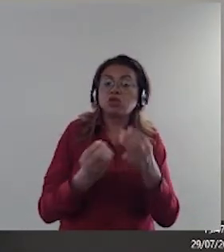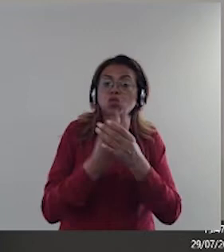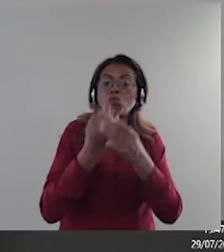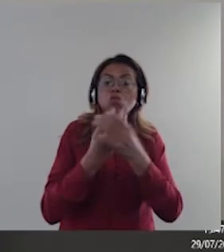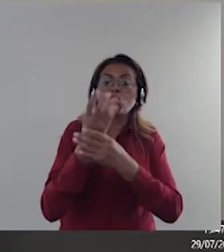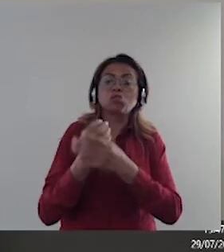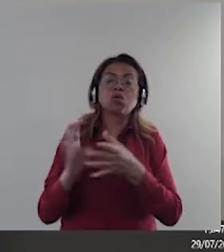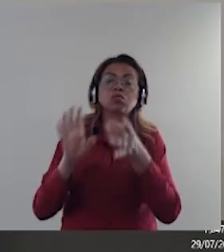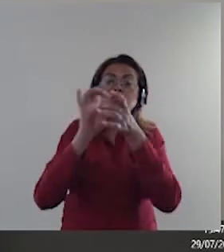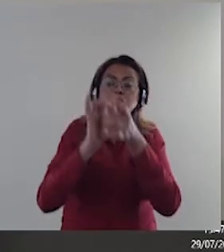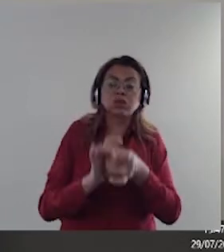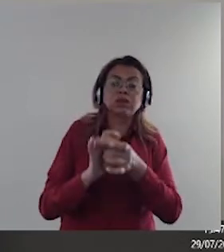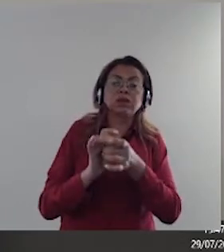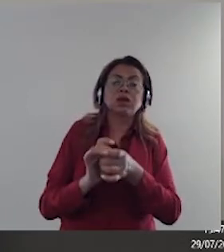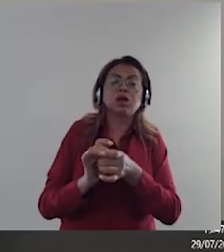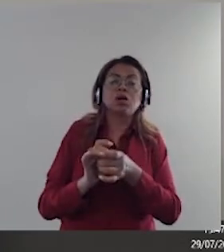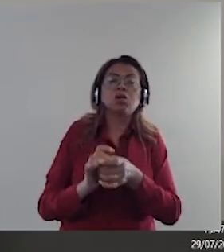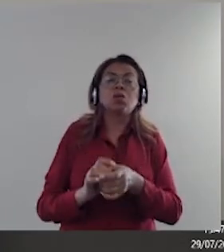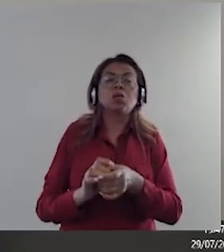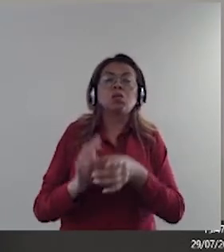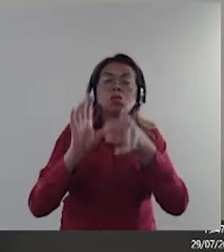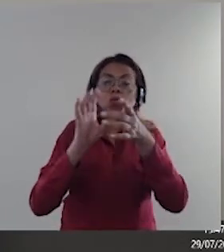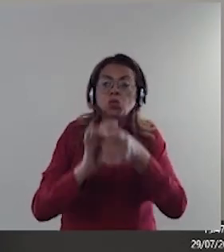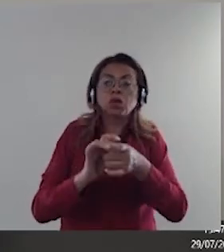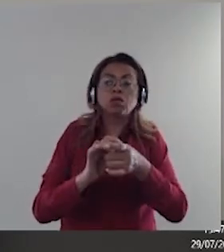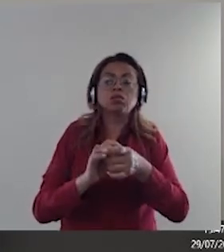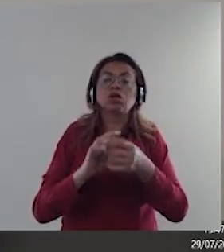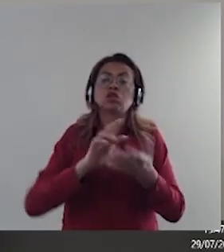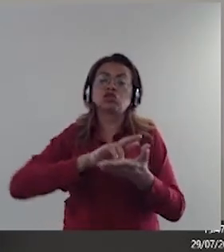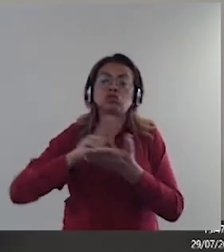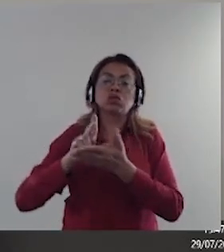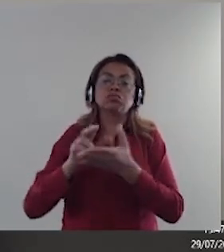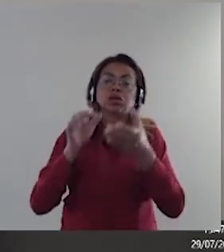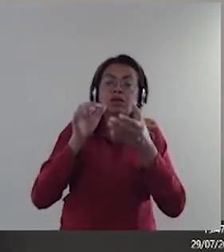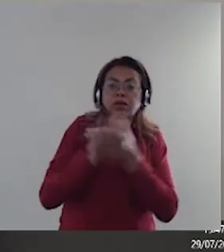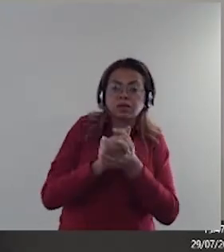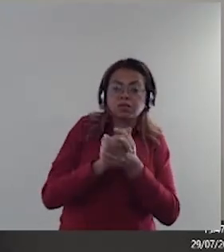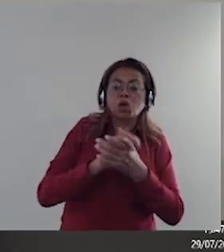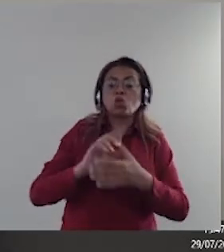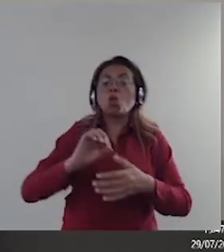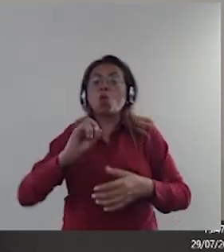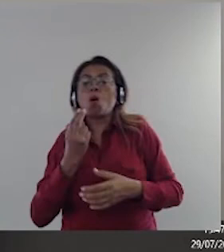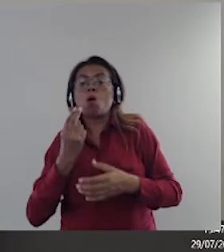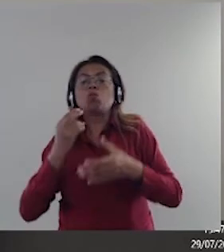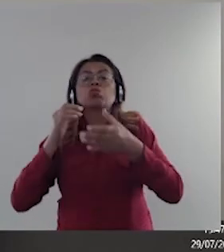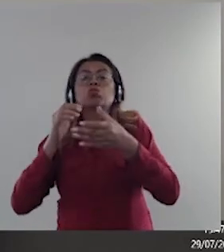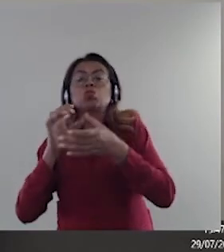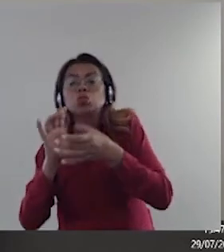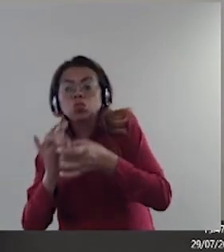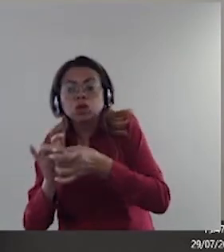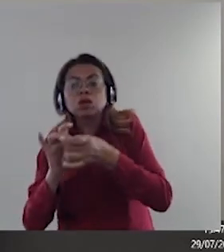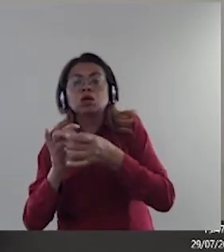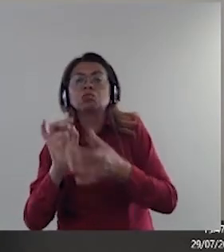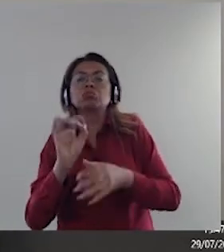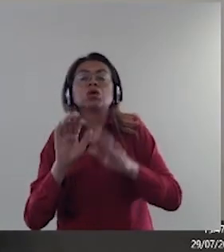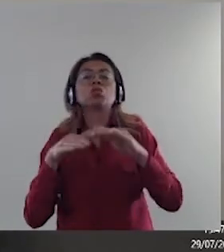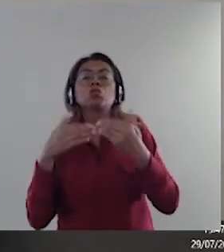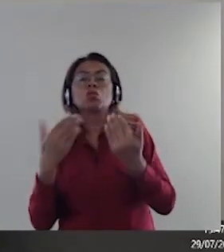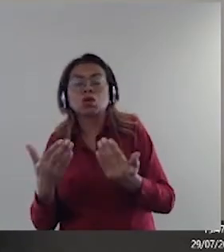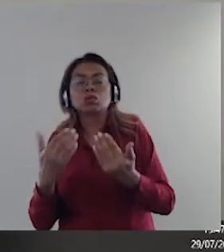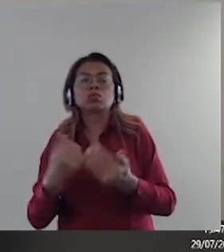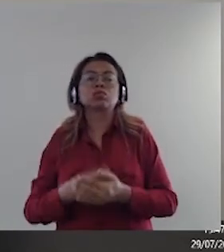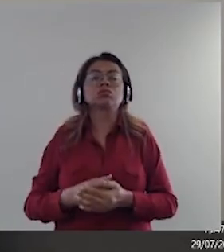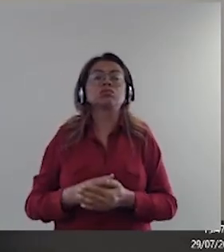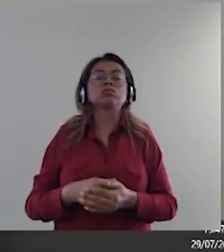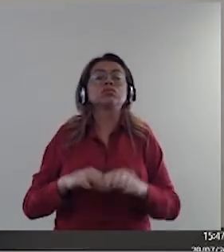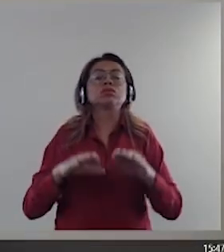uniões estáveis agora no mundo virtual, imagina só, isso vai ser uma grande discussão que a gente vai ter em razão da alta tecnologia e em razão